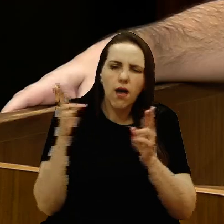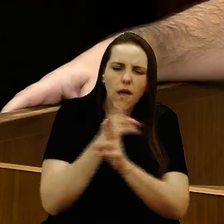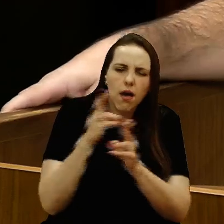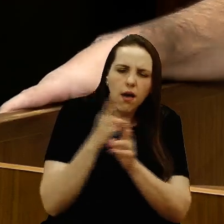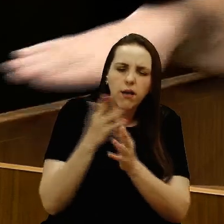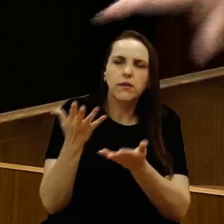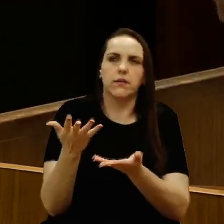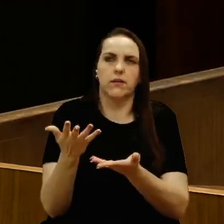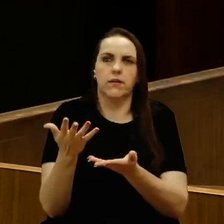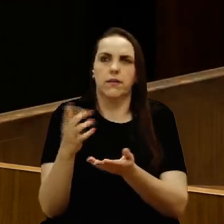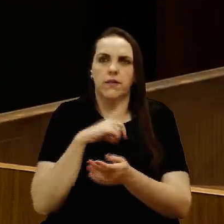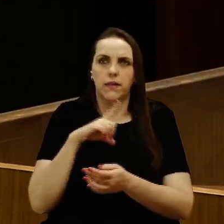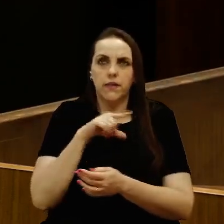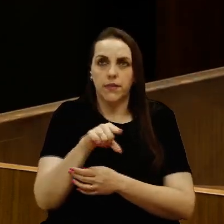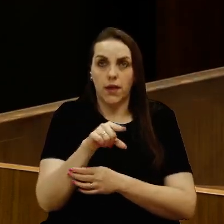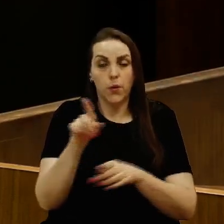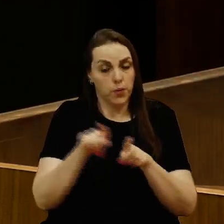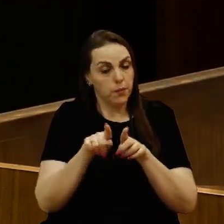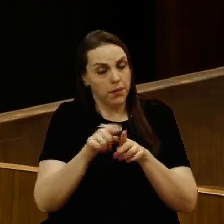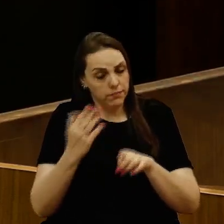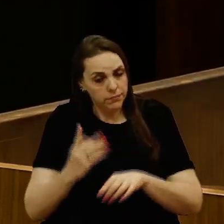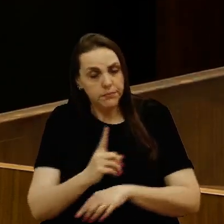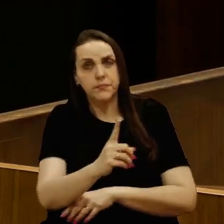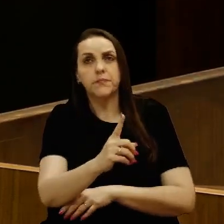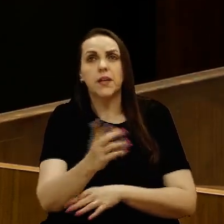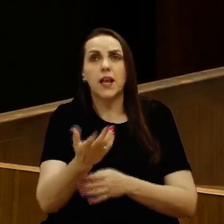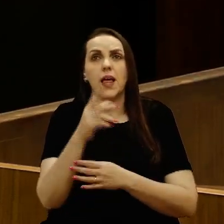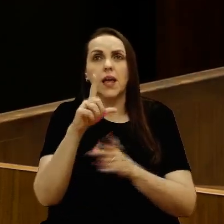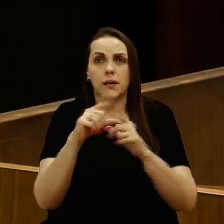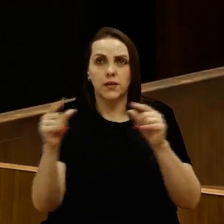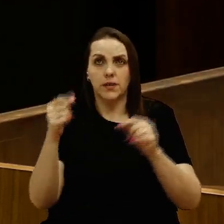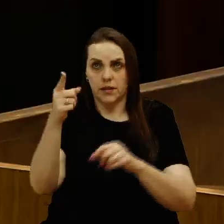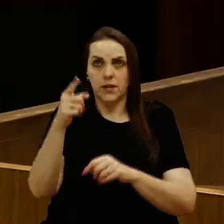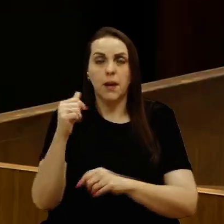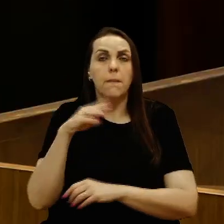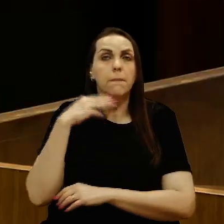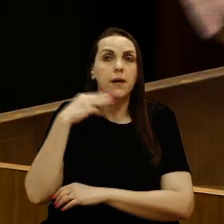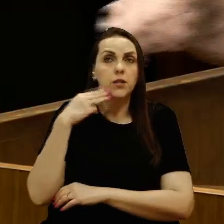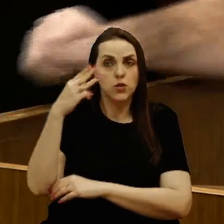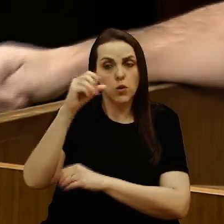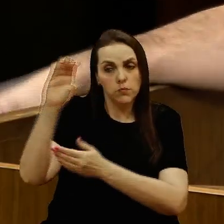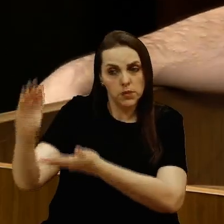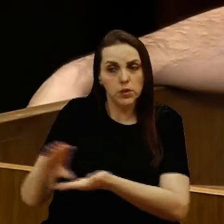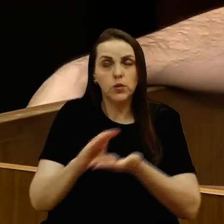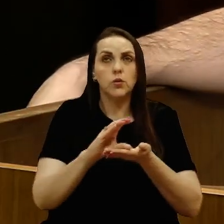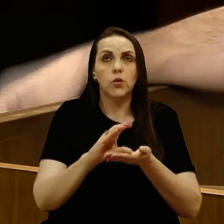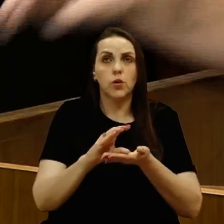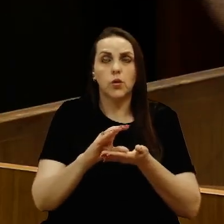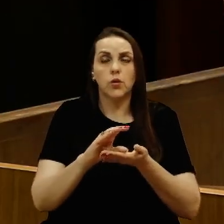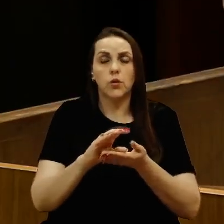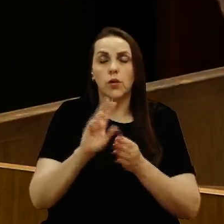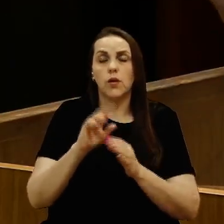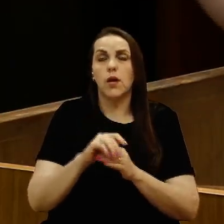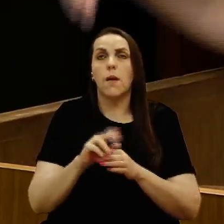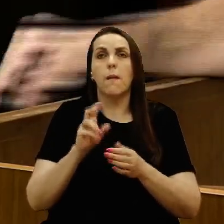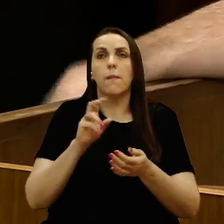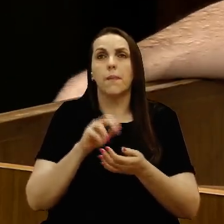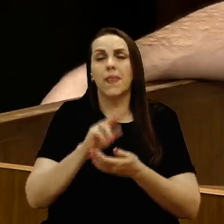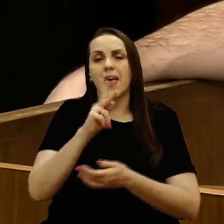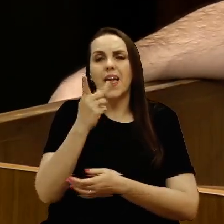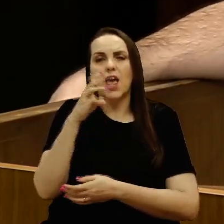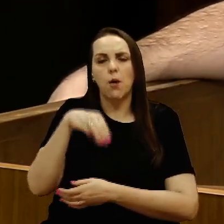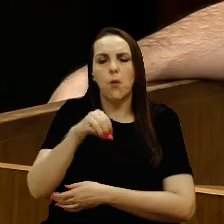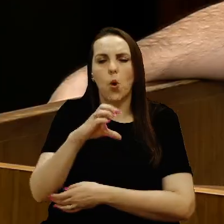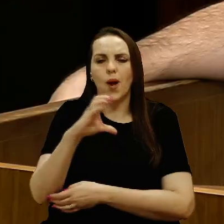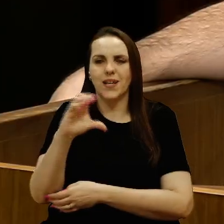lá, a vereadora Marisol, aqui é um exemplo, mandou recurso para o EMOX. Nós vamos agora fazer toda a cobertura do